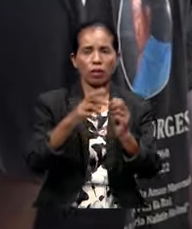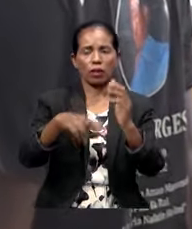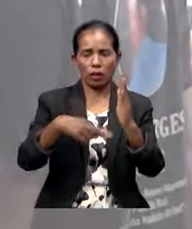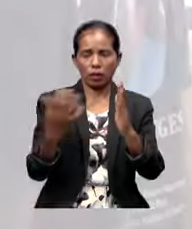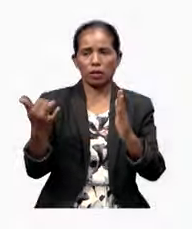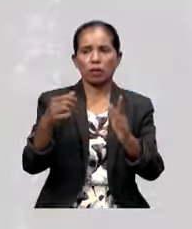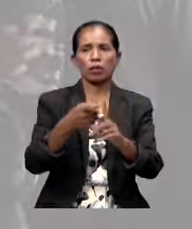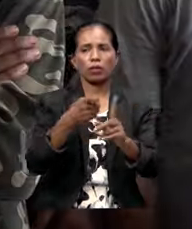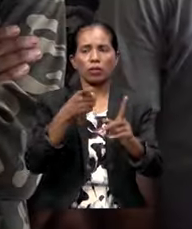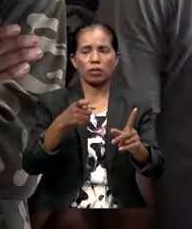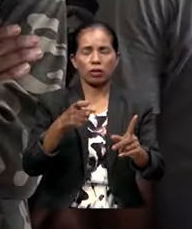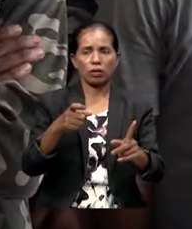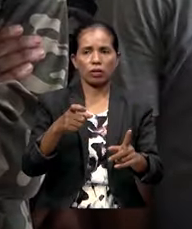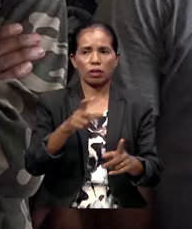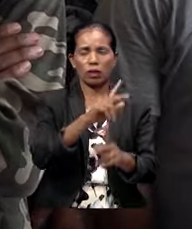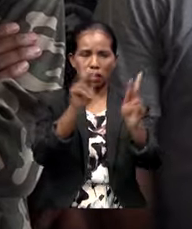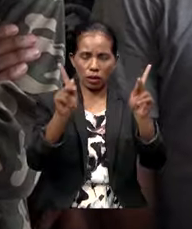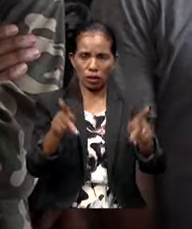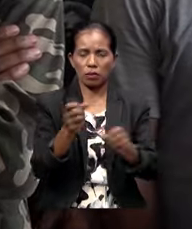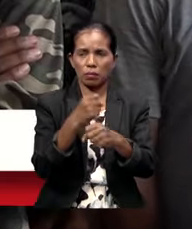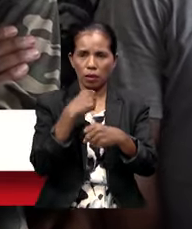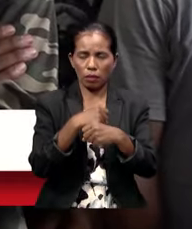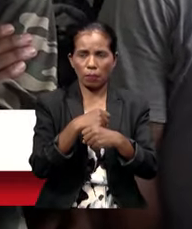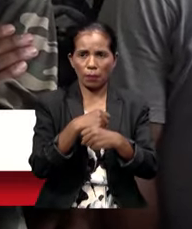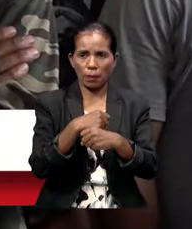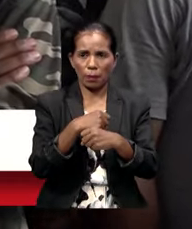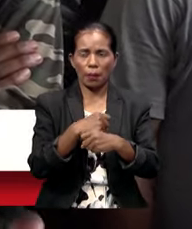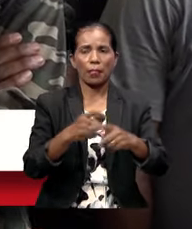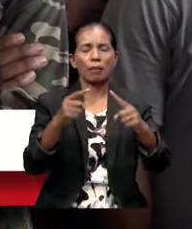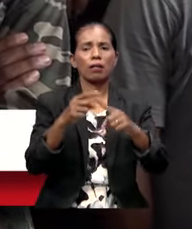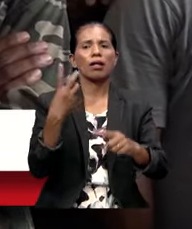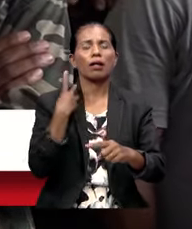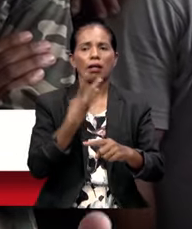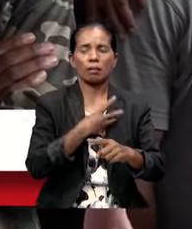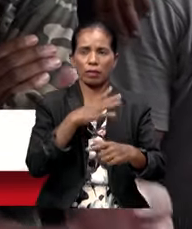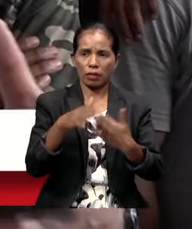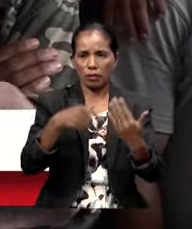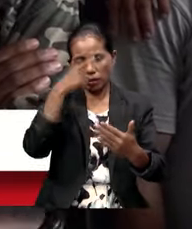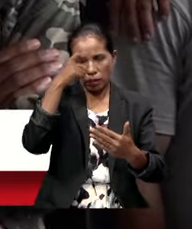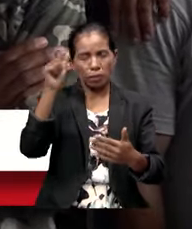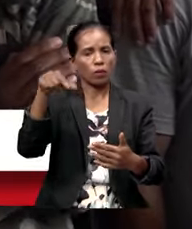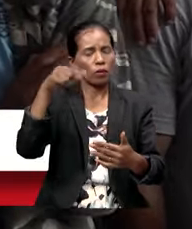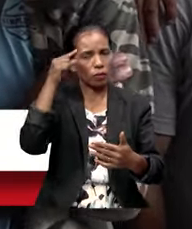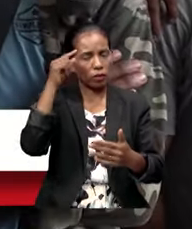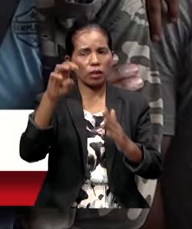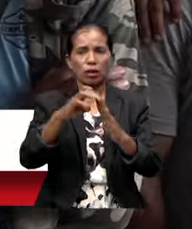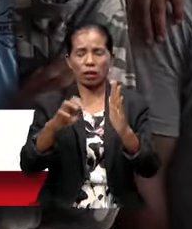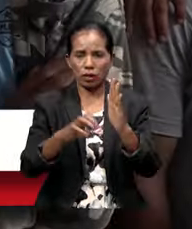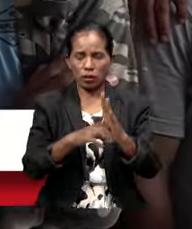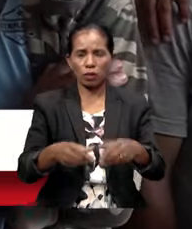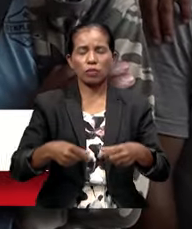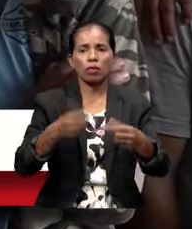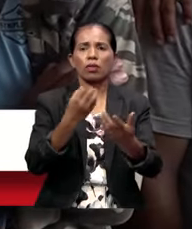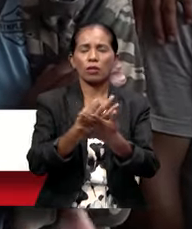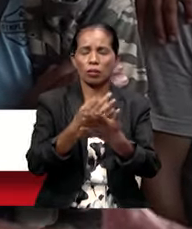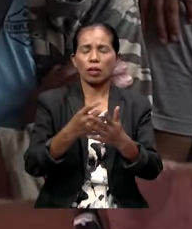ho silosa perisos ha halo ba ami consumidores sira tamba governo ka estado fo subsidio ne ba